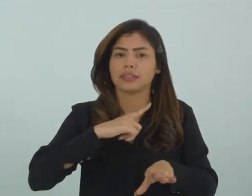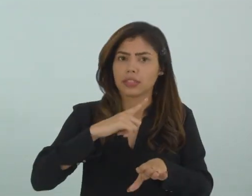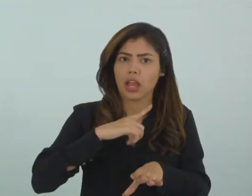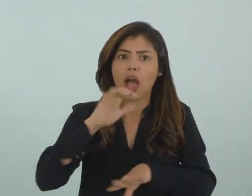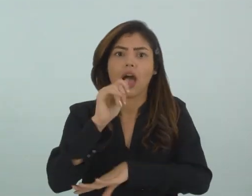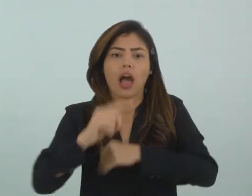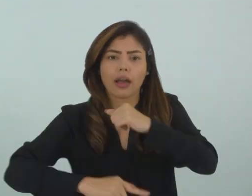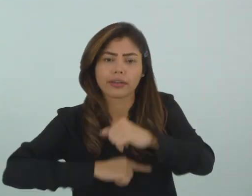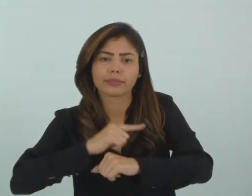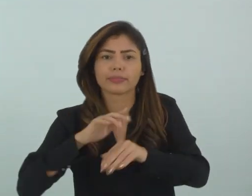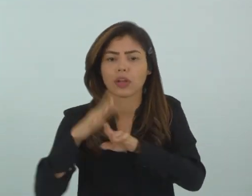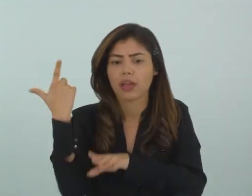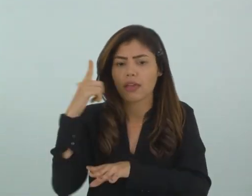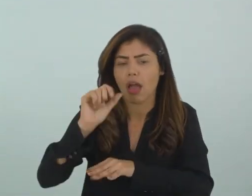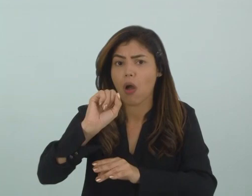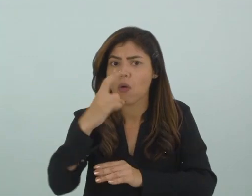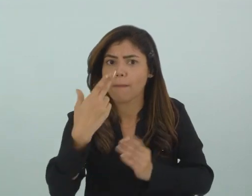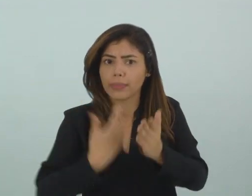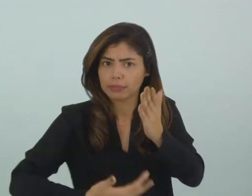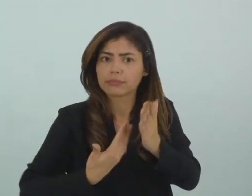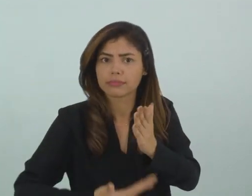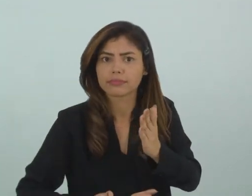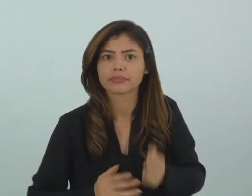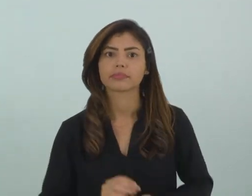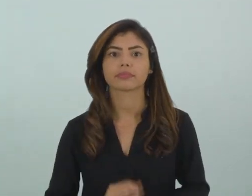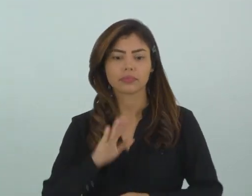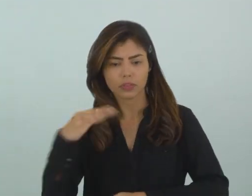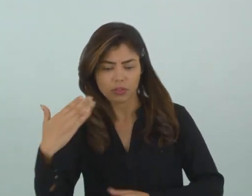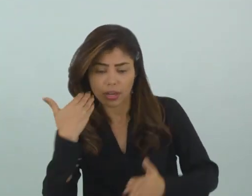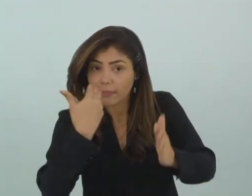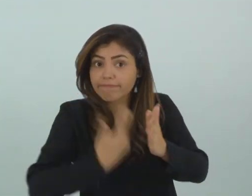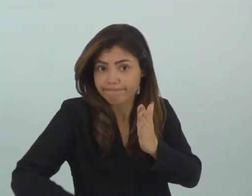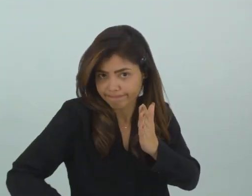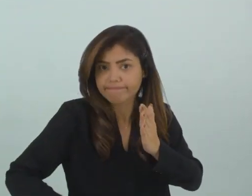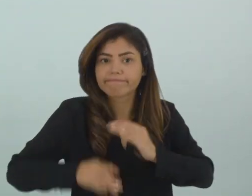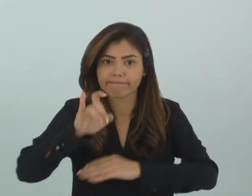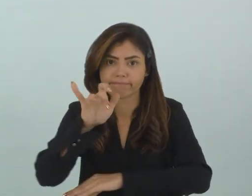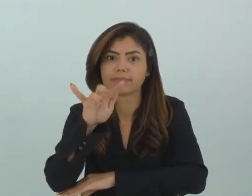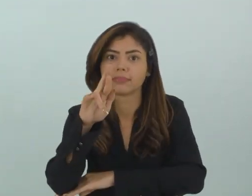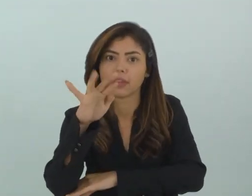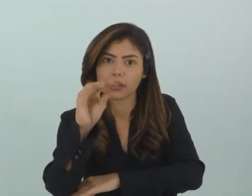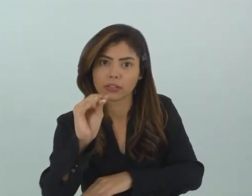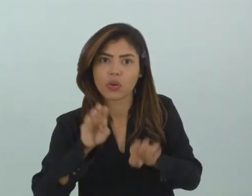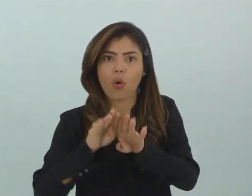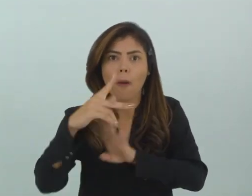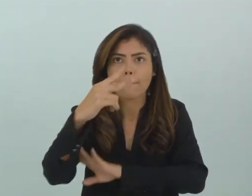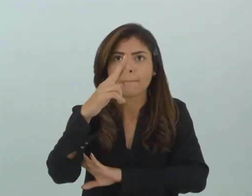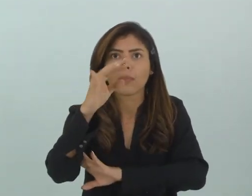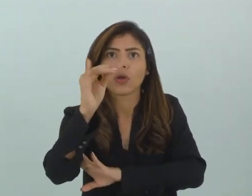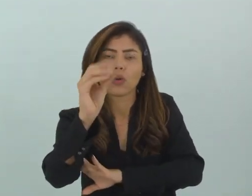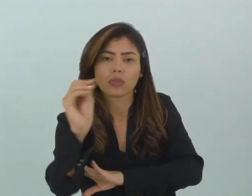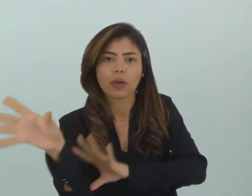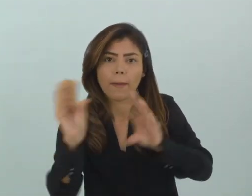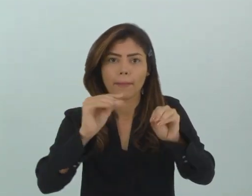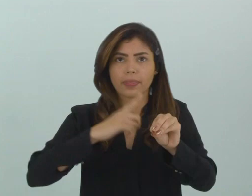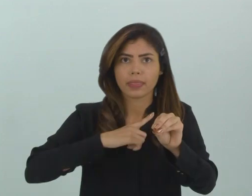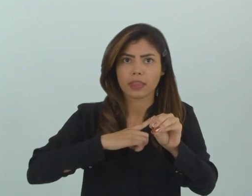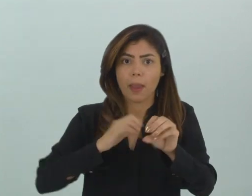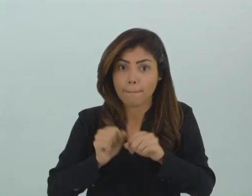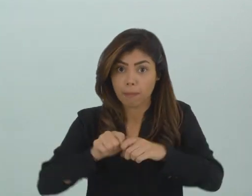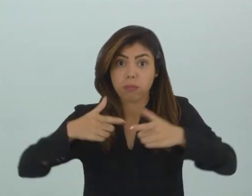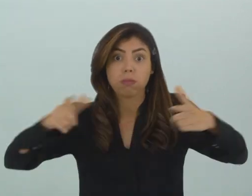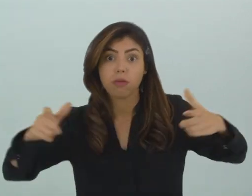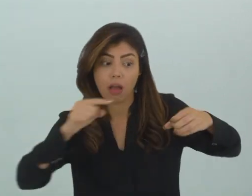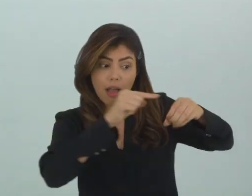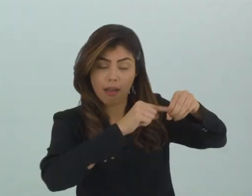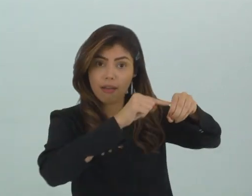perder elétrons. Quando eles perdem elétrons, o próton, a gente passa a ter no núcleo uma maior quantidade de prótons